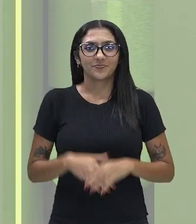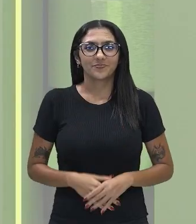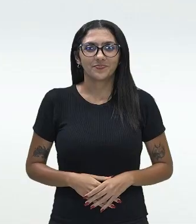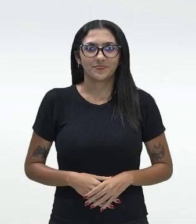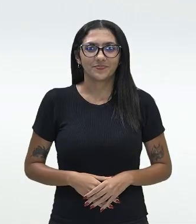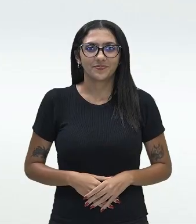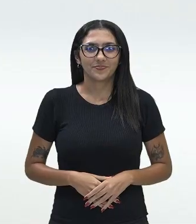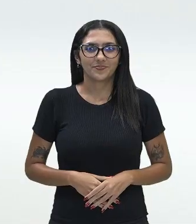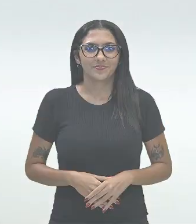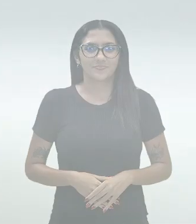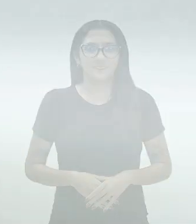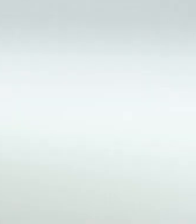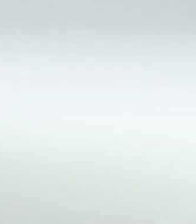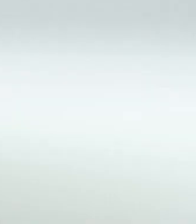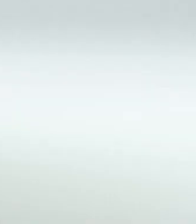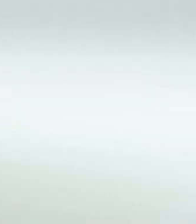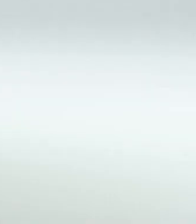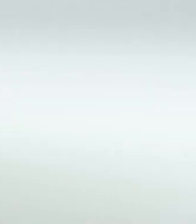aula.